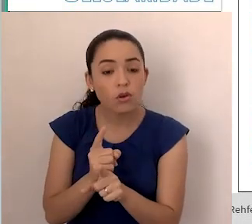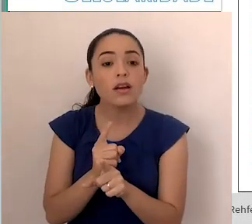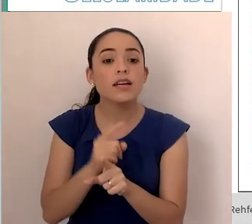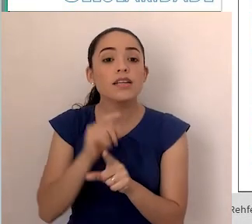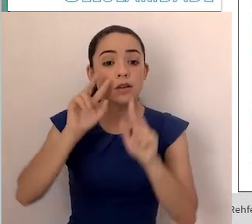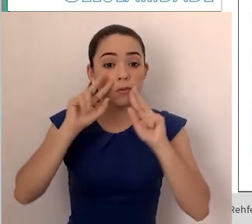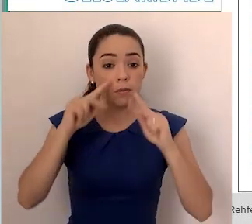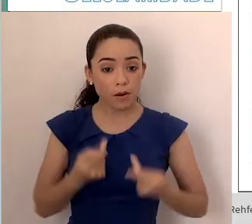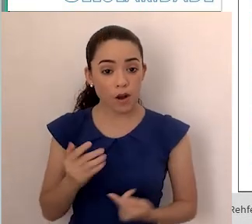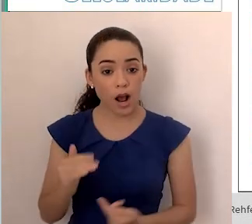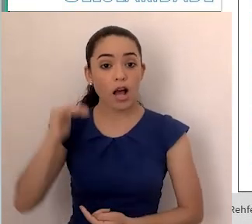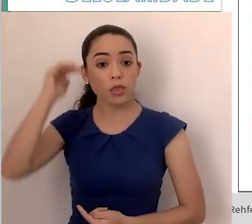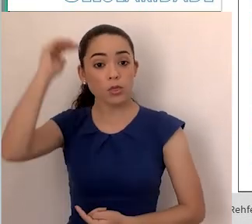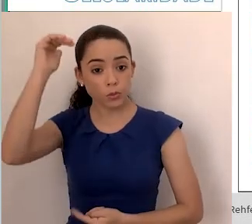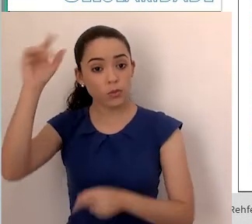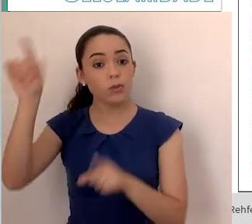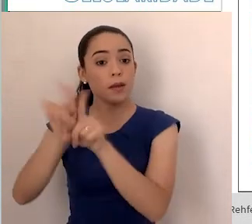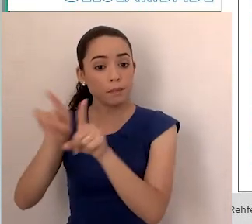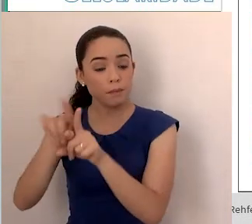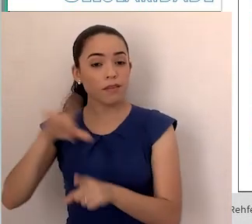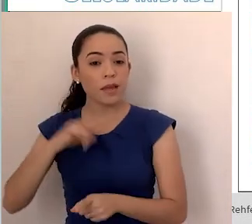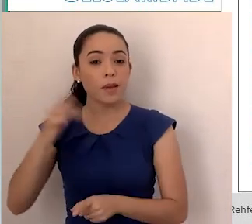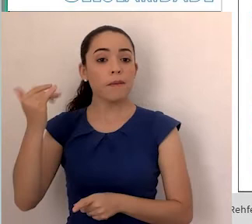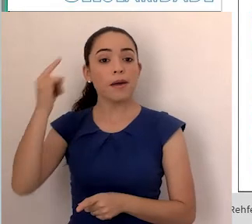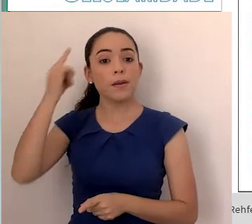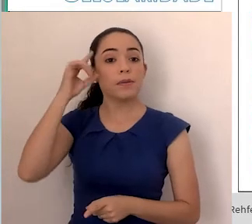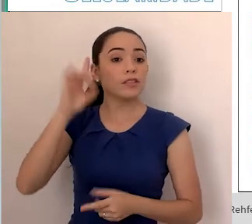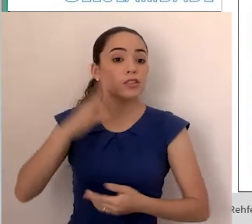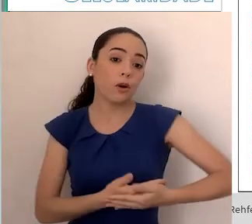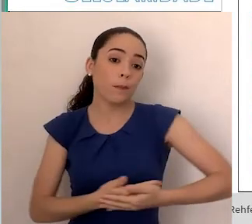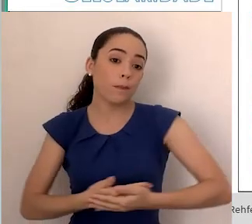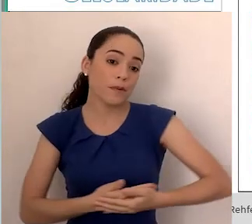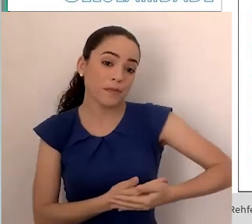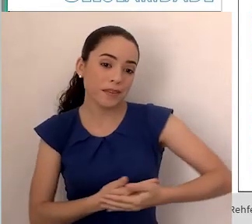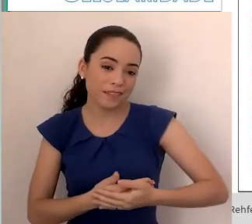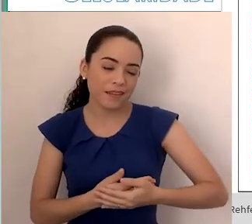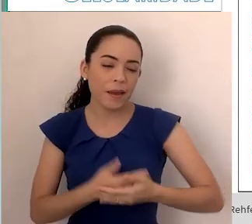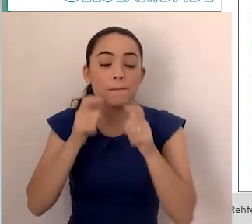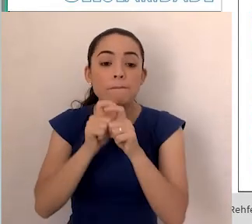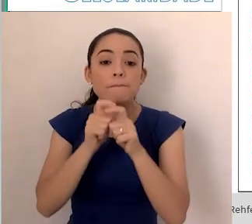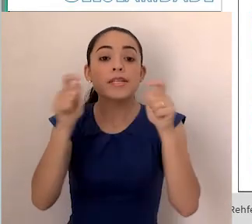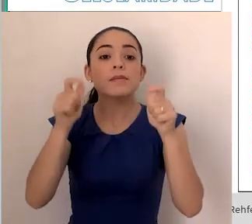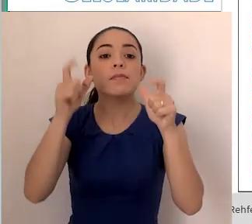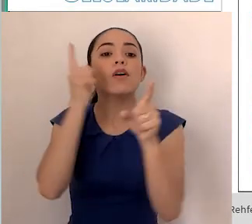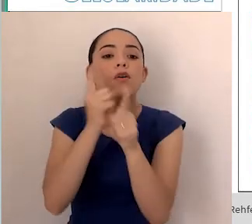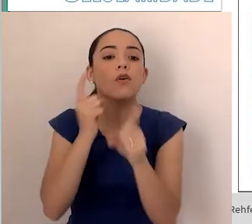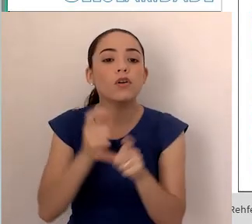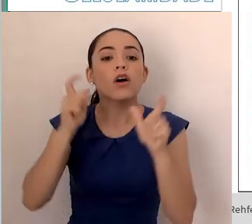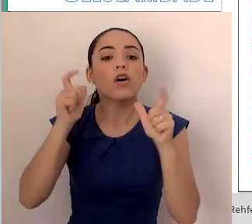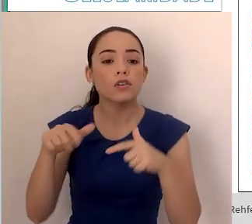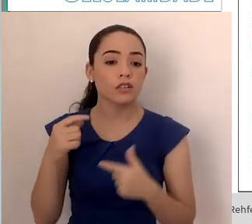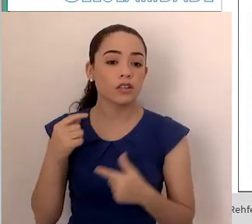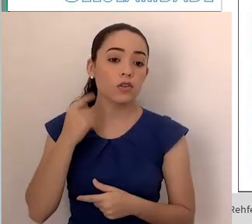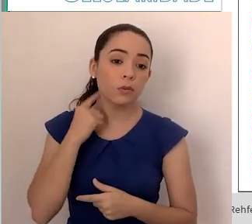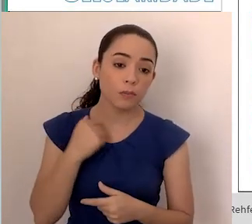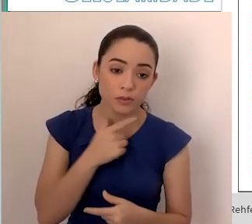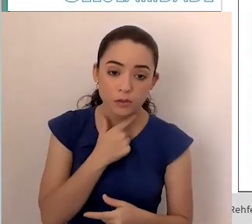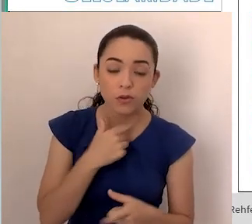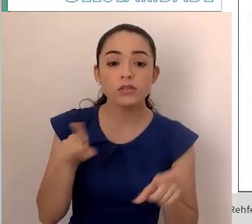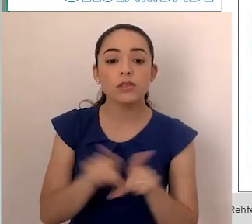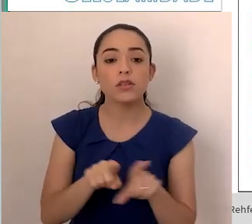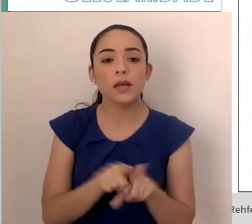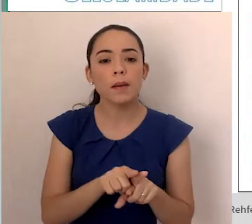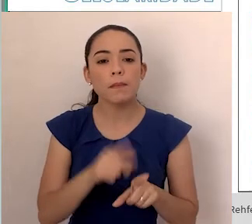recentes usando tomografia documentaram a sua presença funcional em humanos adultos, sendo principalmente localizado no